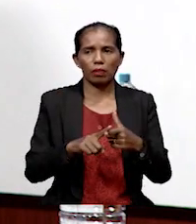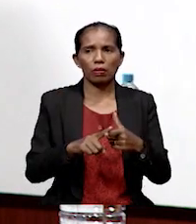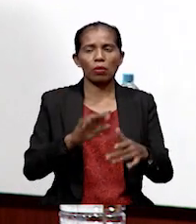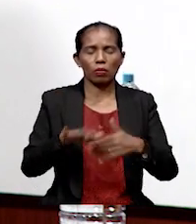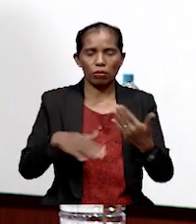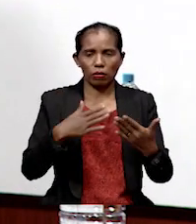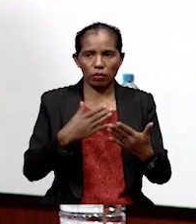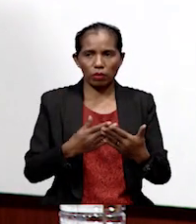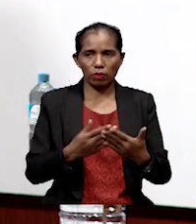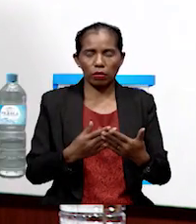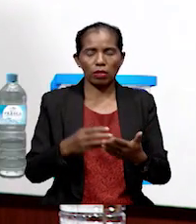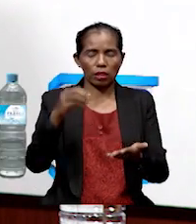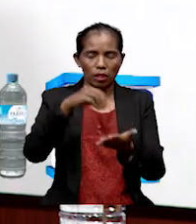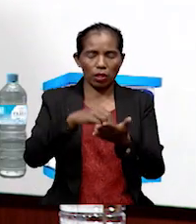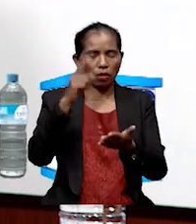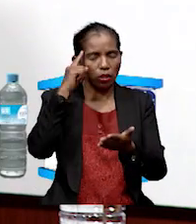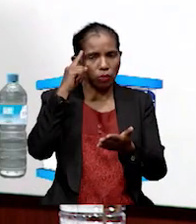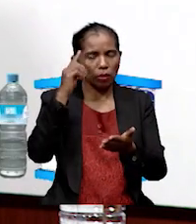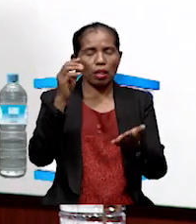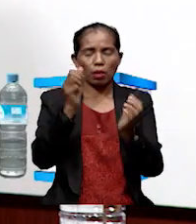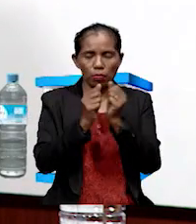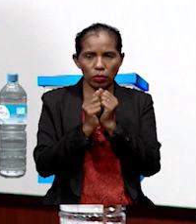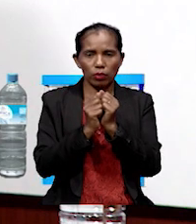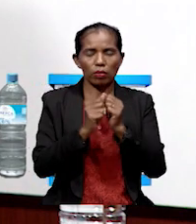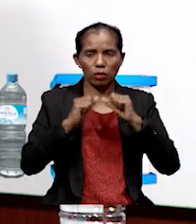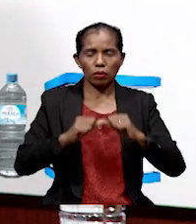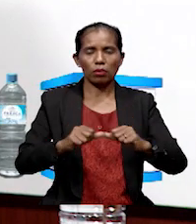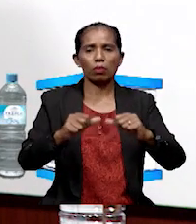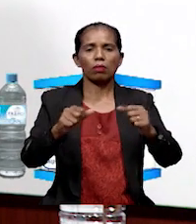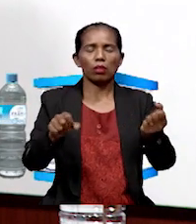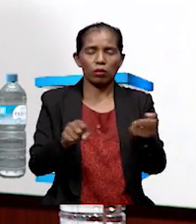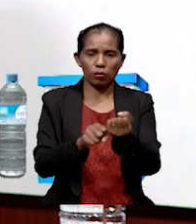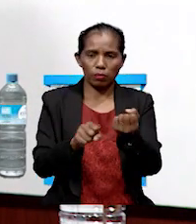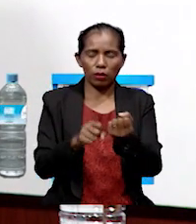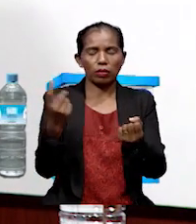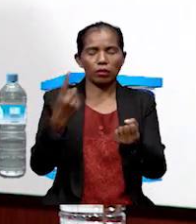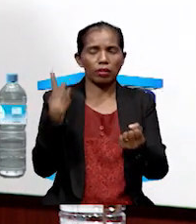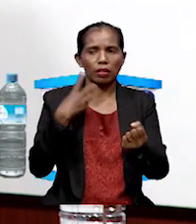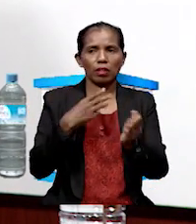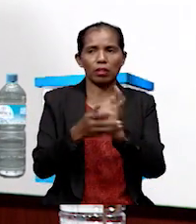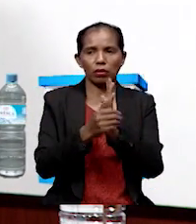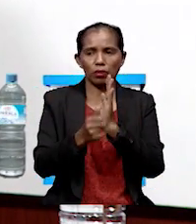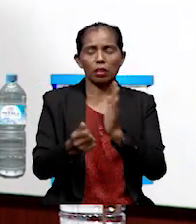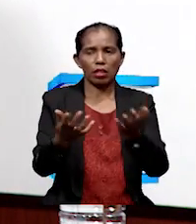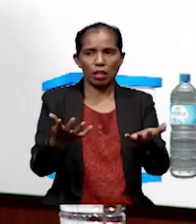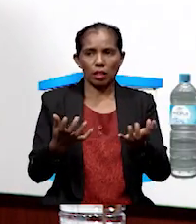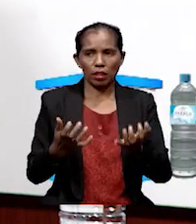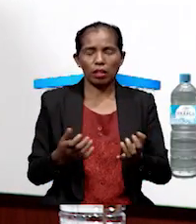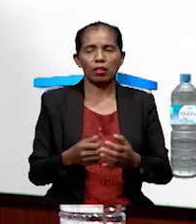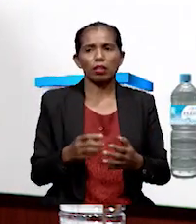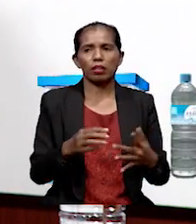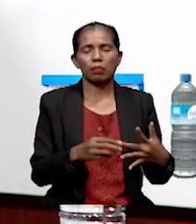rototo, há tu renoi a muito filfale, há tu continua contribui na fati, há tu capacidade, tu vontade, livre